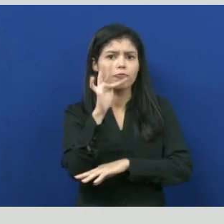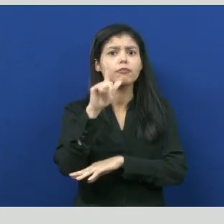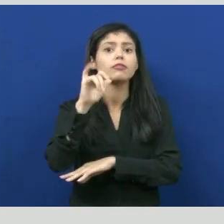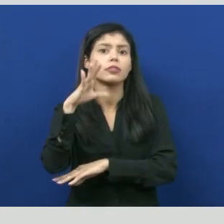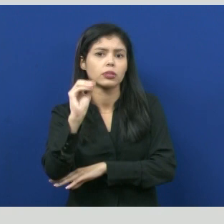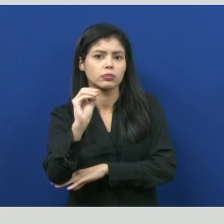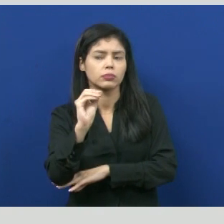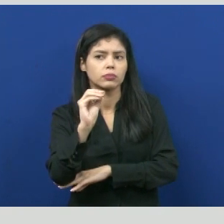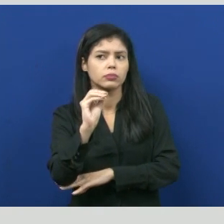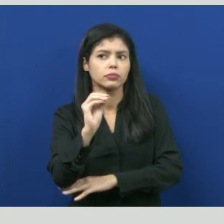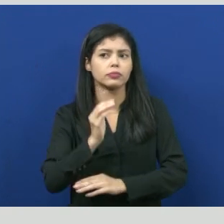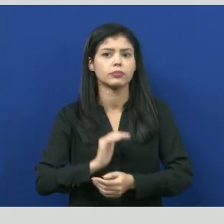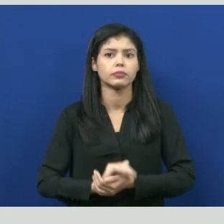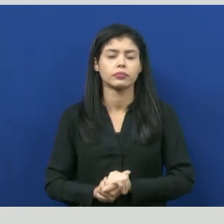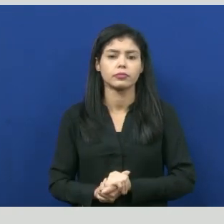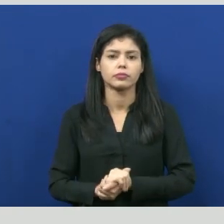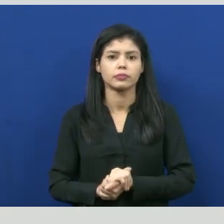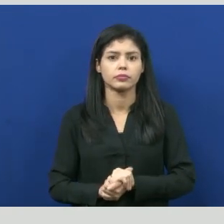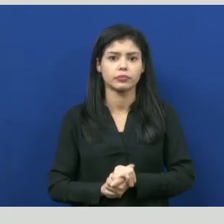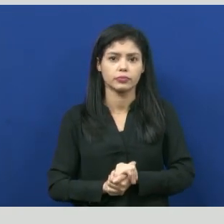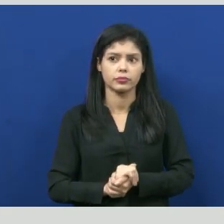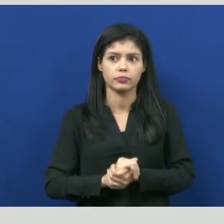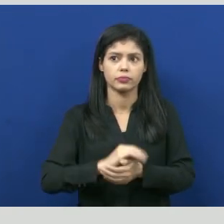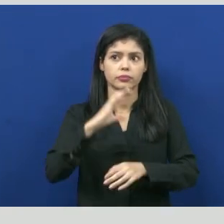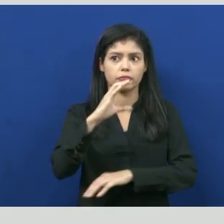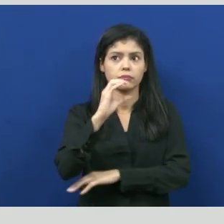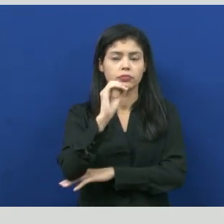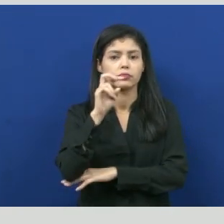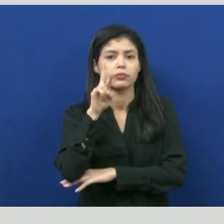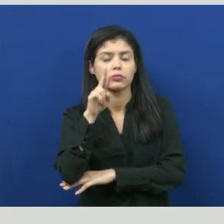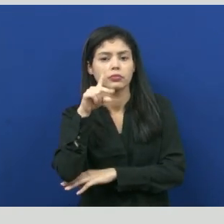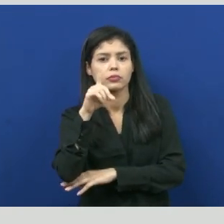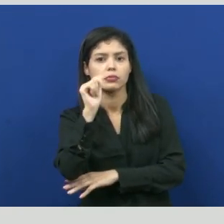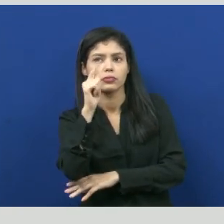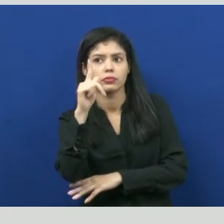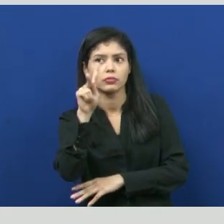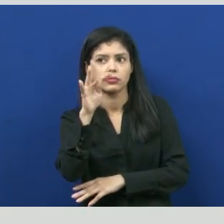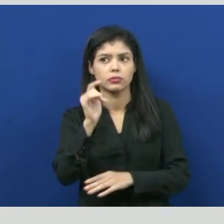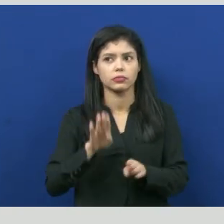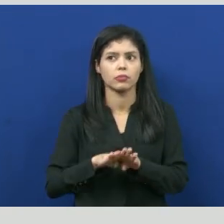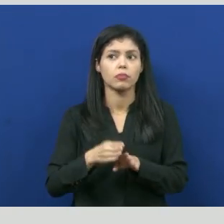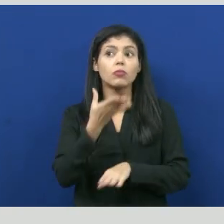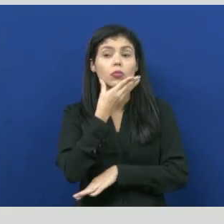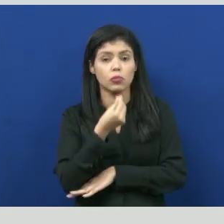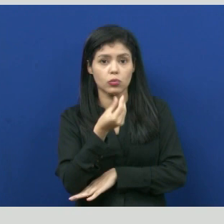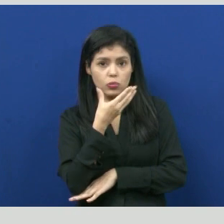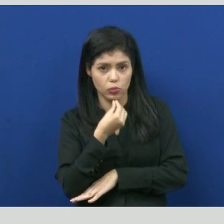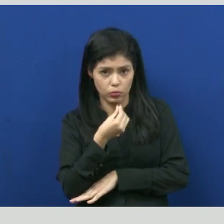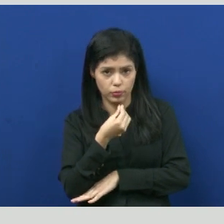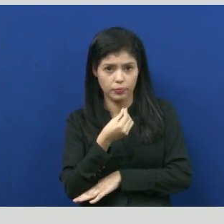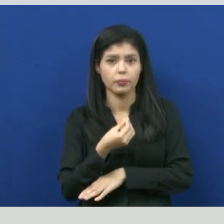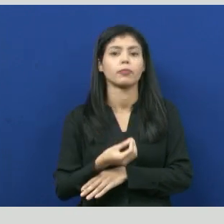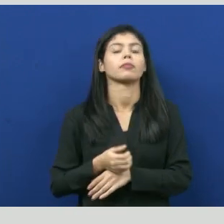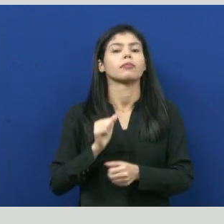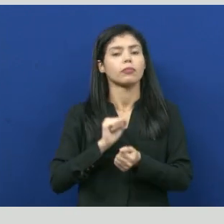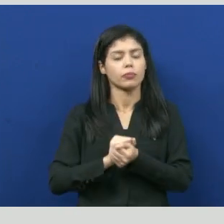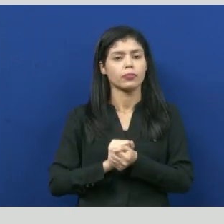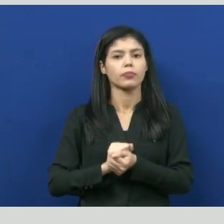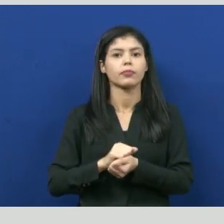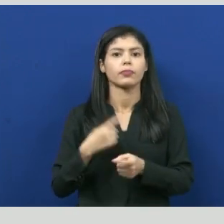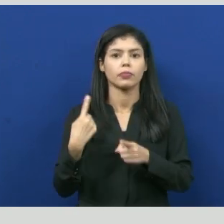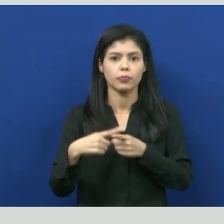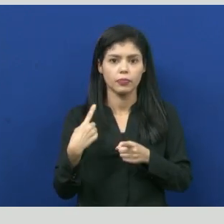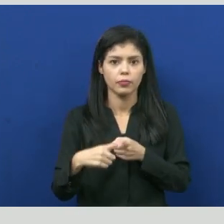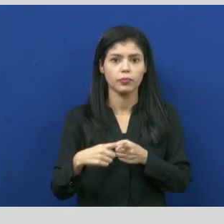filo, que é o filo cordata. O homem faz parte do filo cordata, porque